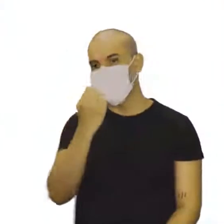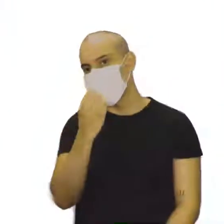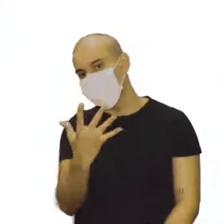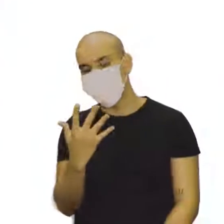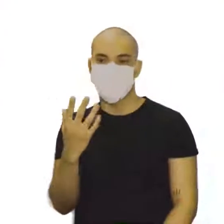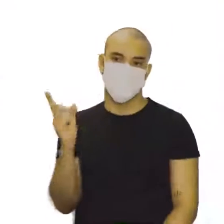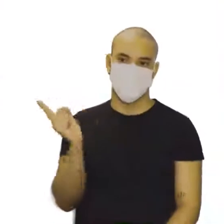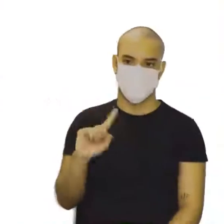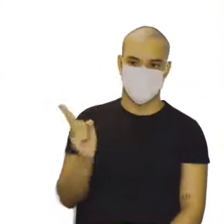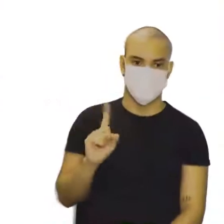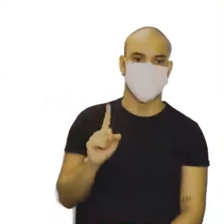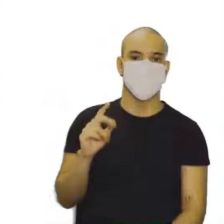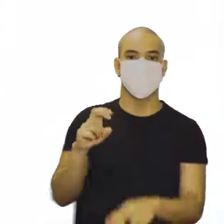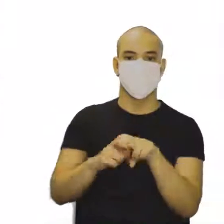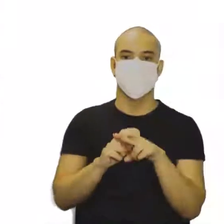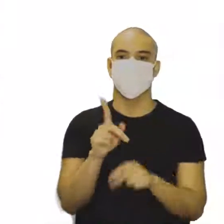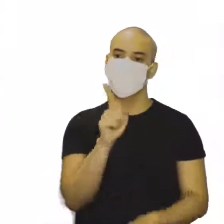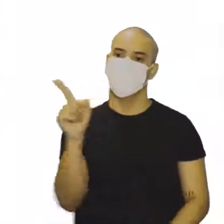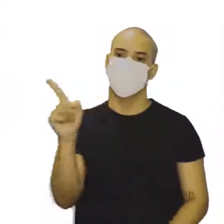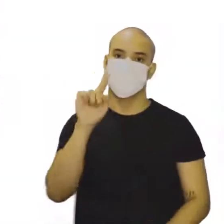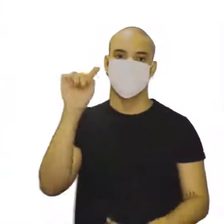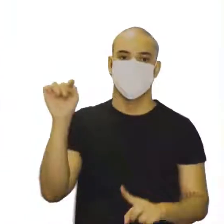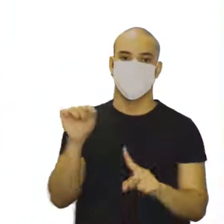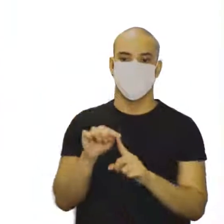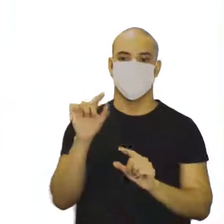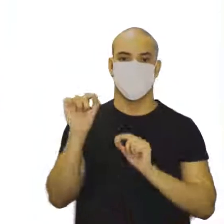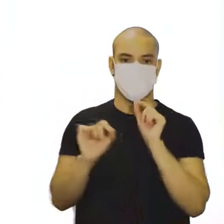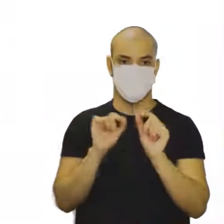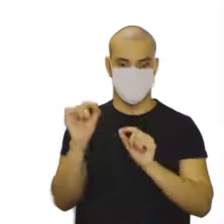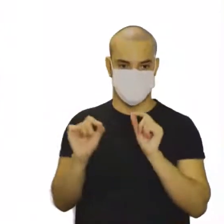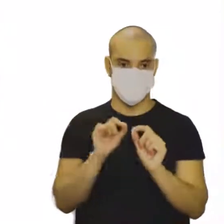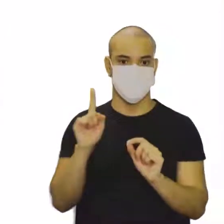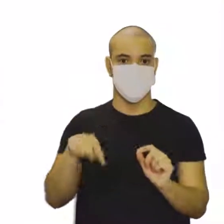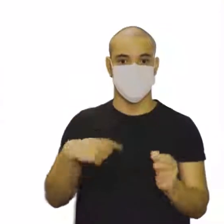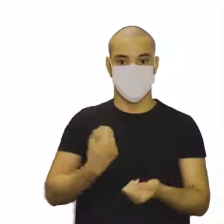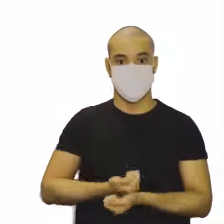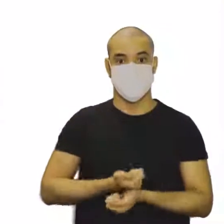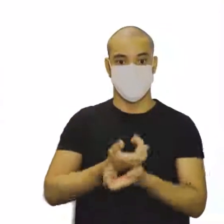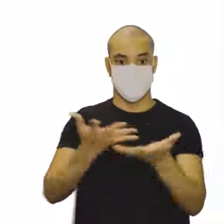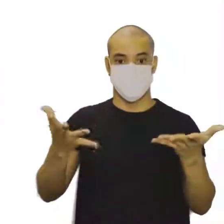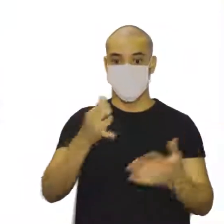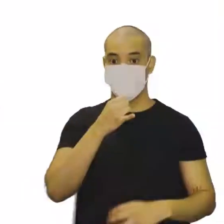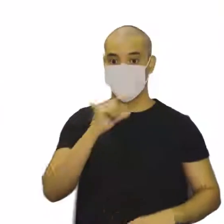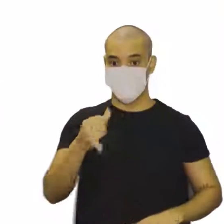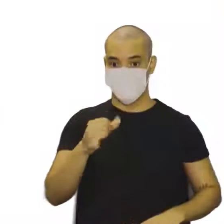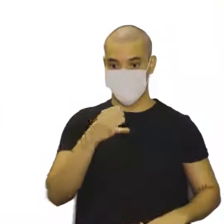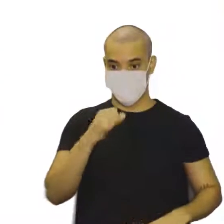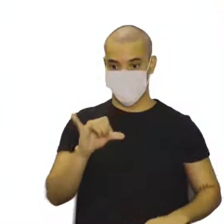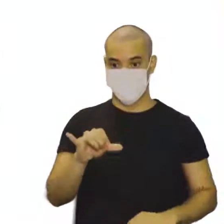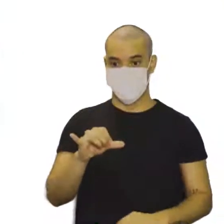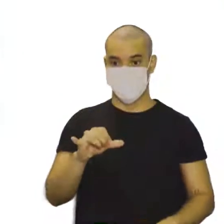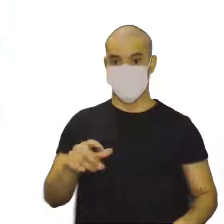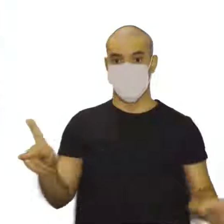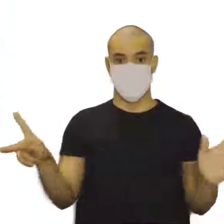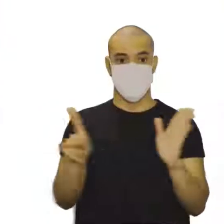não. E nesse caso aqui, a finalidade do sistema de potência é distribuir energia elétrica para